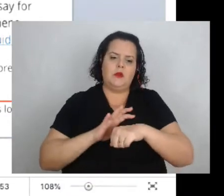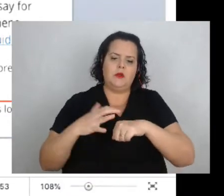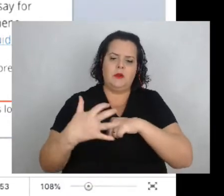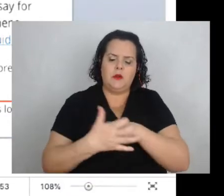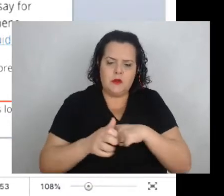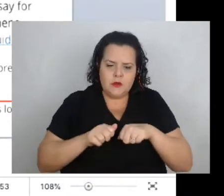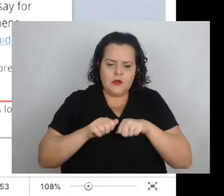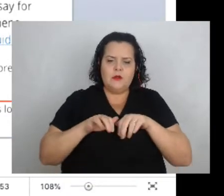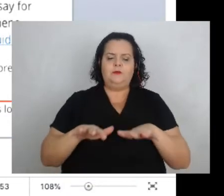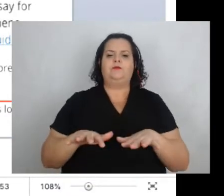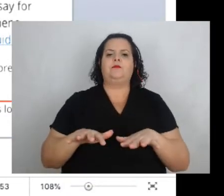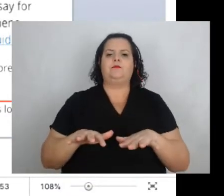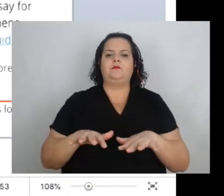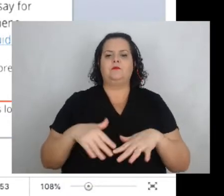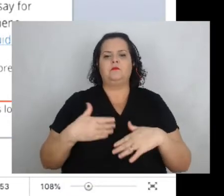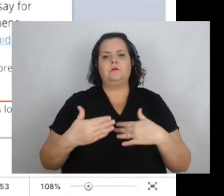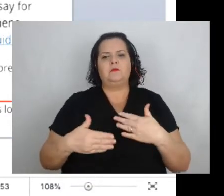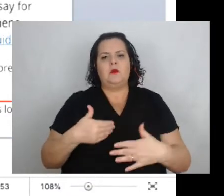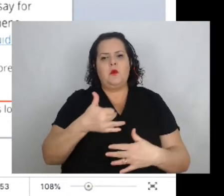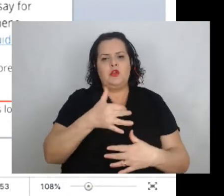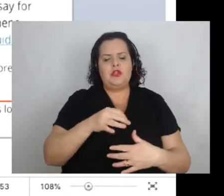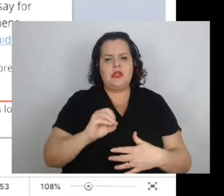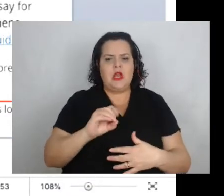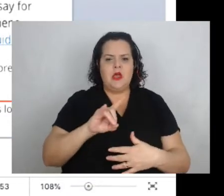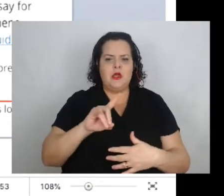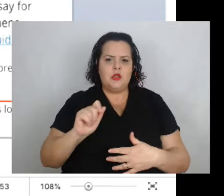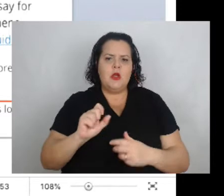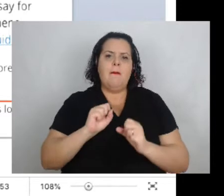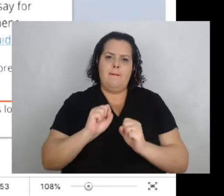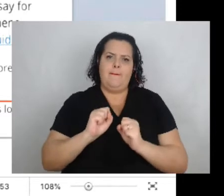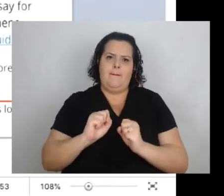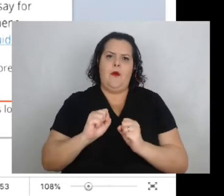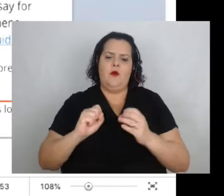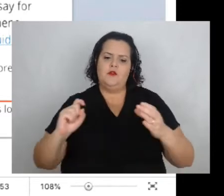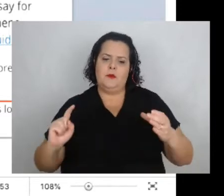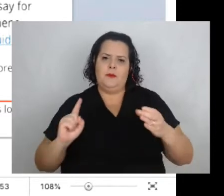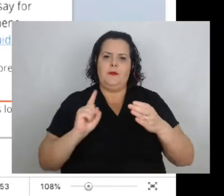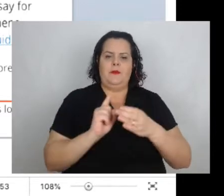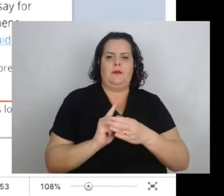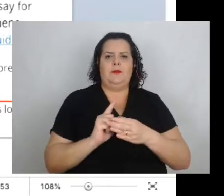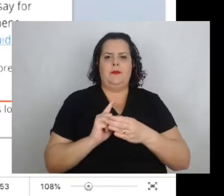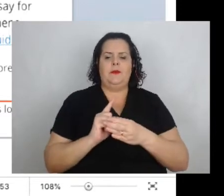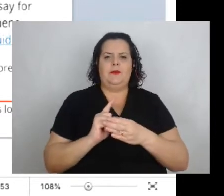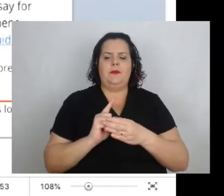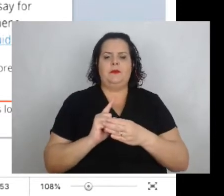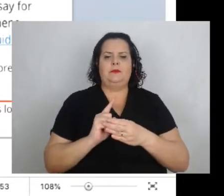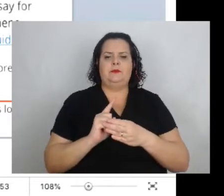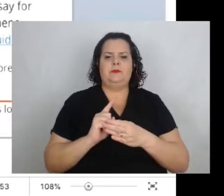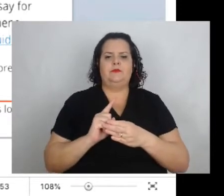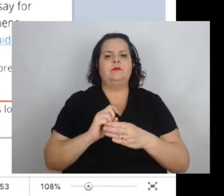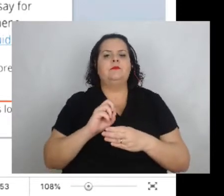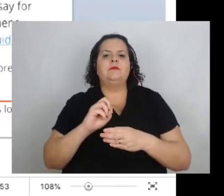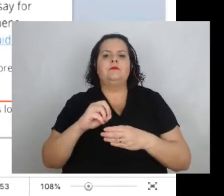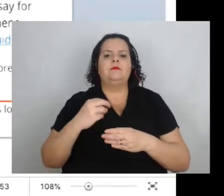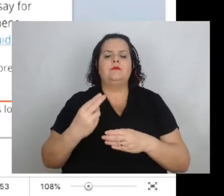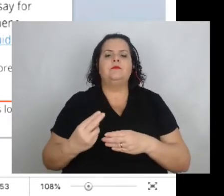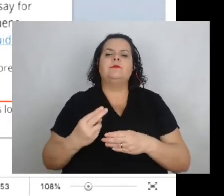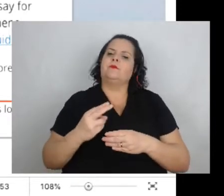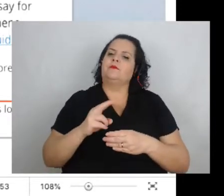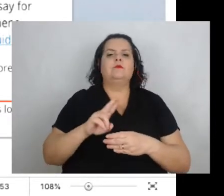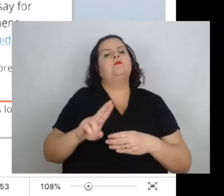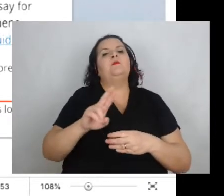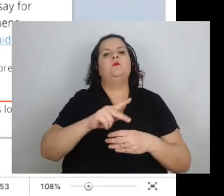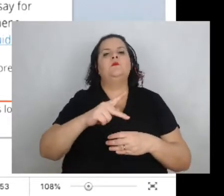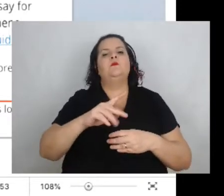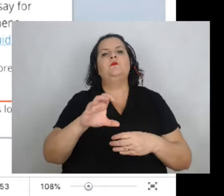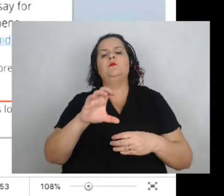já poderia liberar do isolamento ou, eventualmente, utilizar 2 PCRs com intervalo de